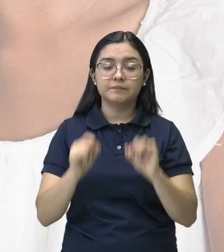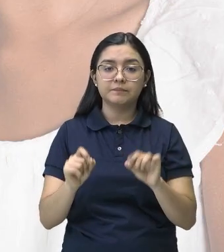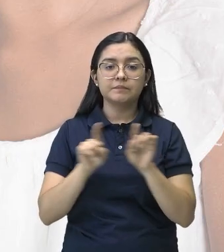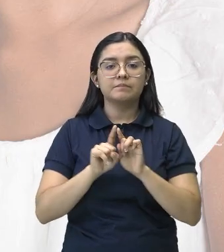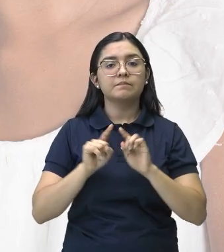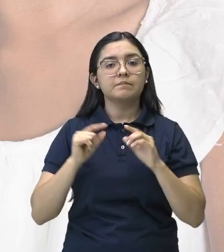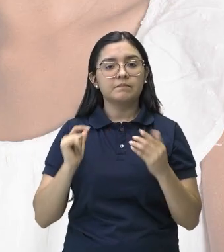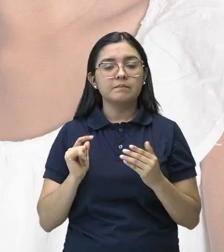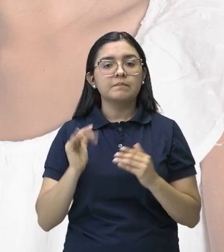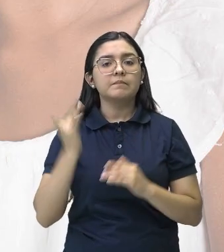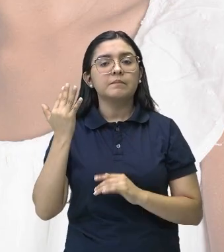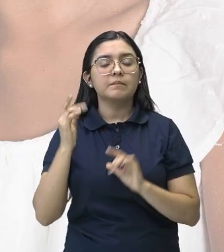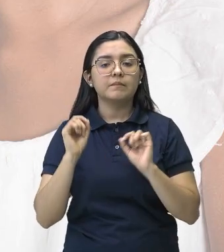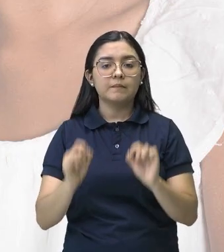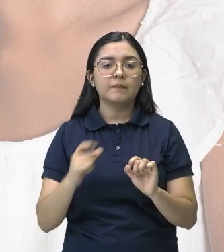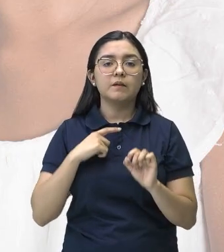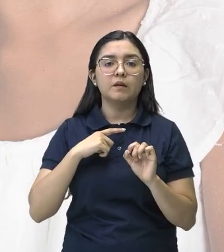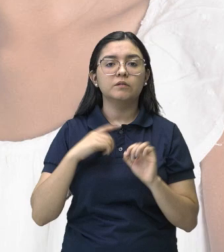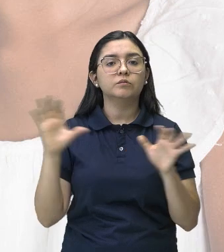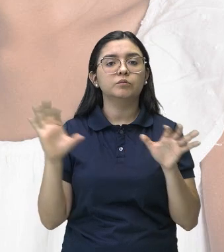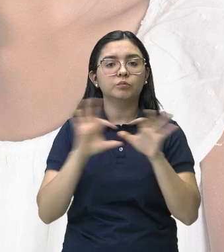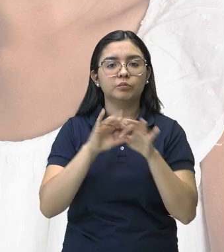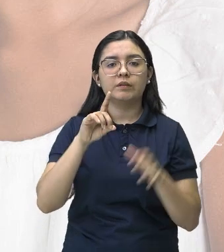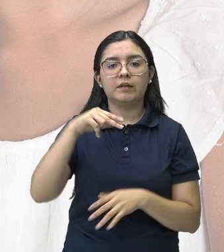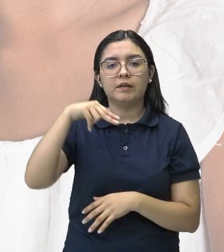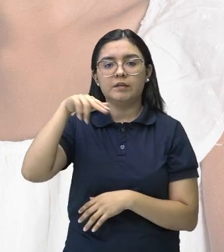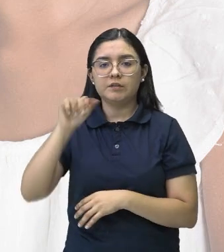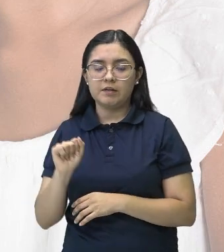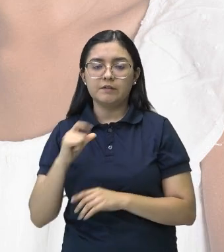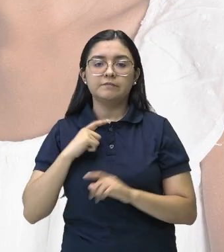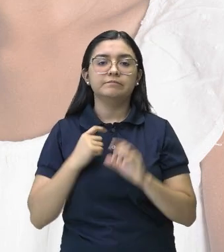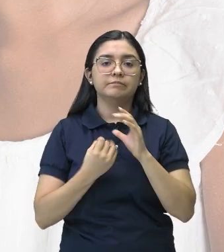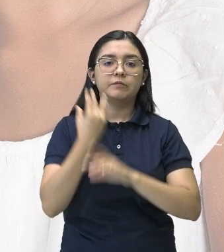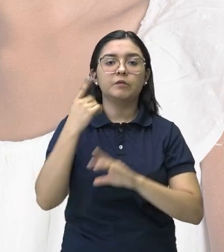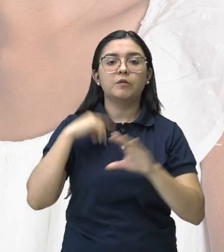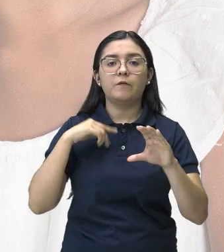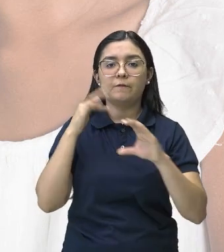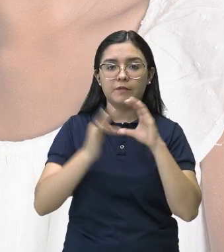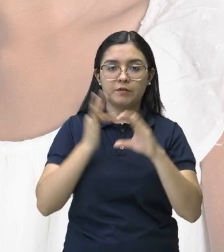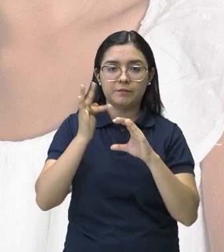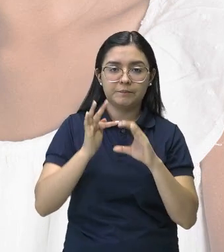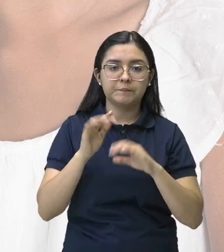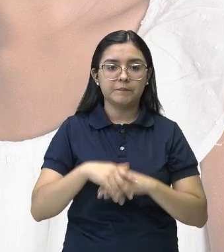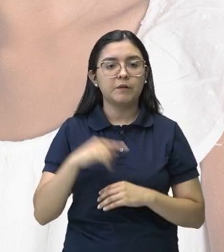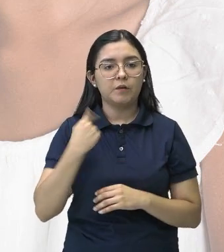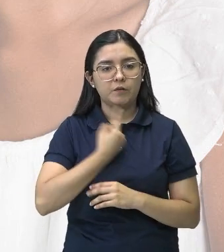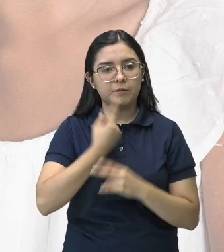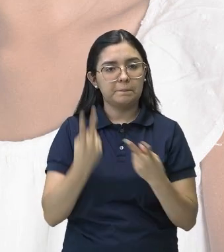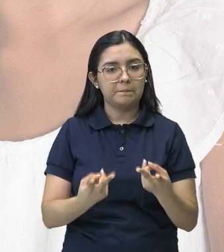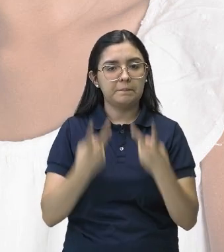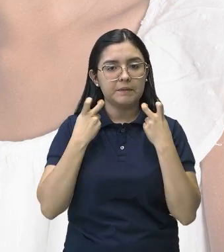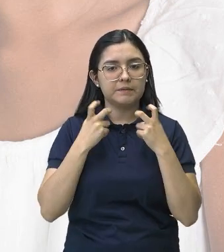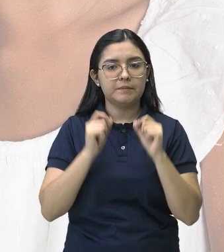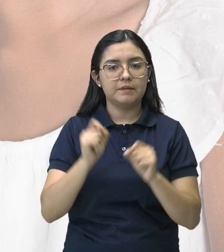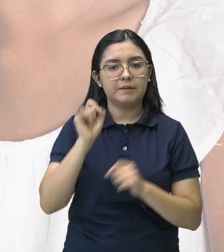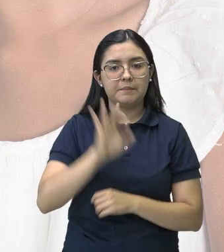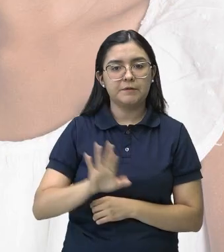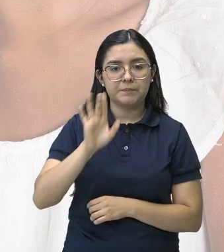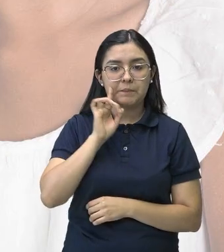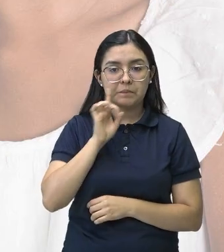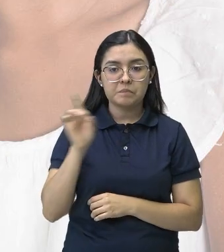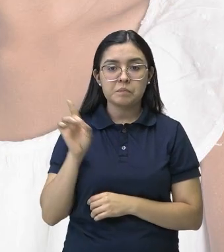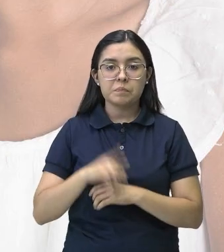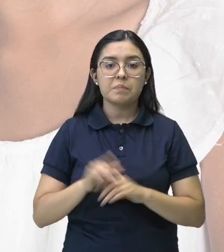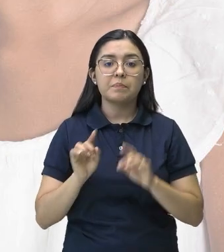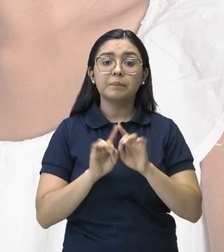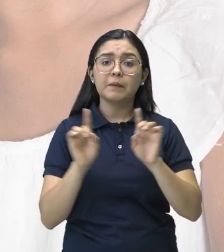externos que, junto com o DNA, vão formar o fenótipo, que é aquilo que a gente está conseguindo visualizar aí na imagem.